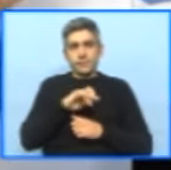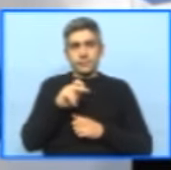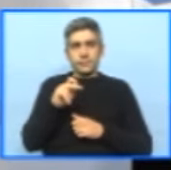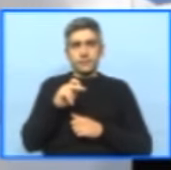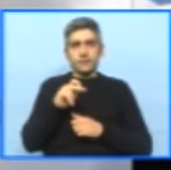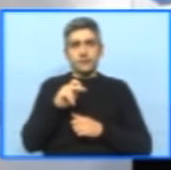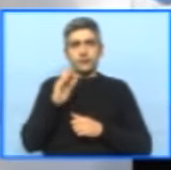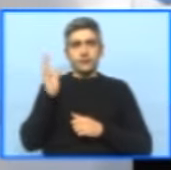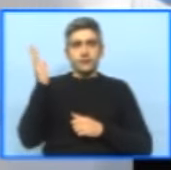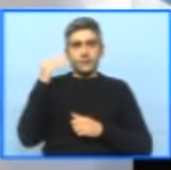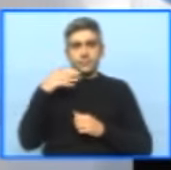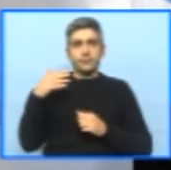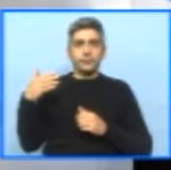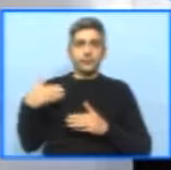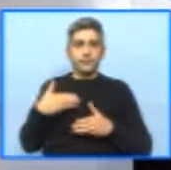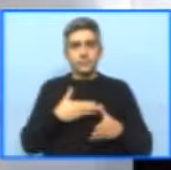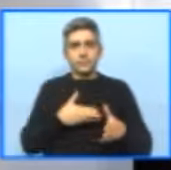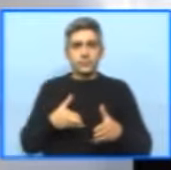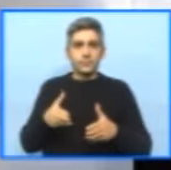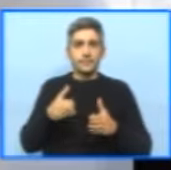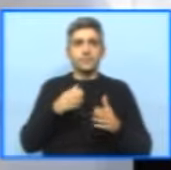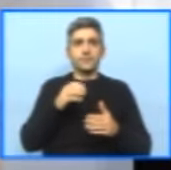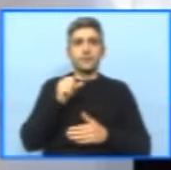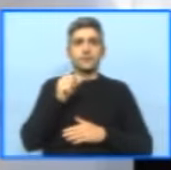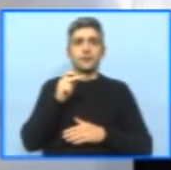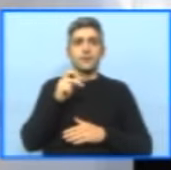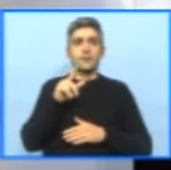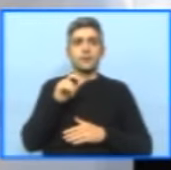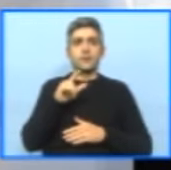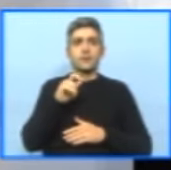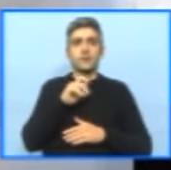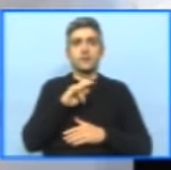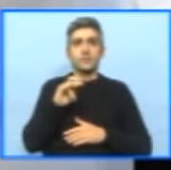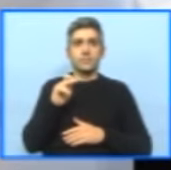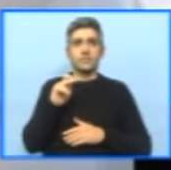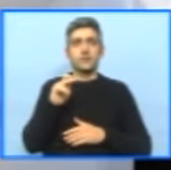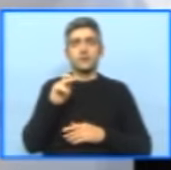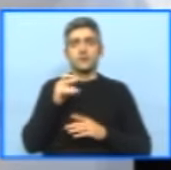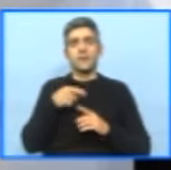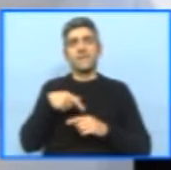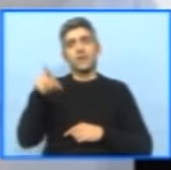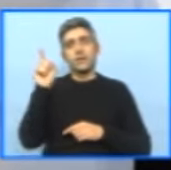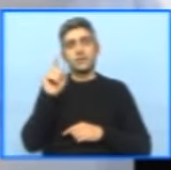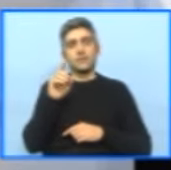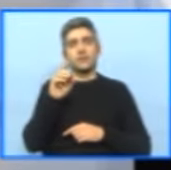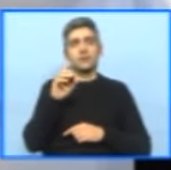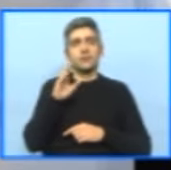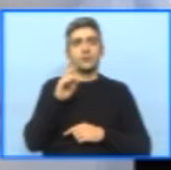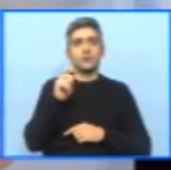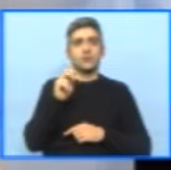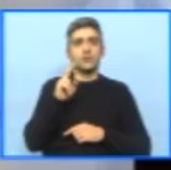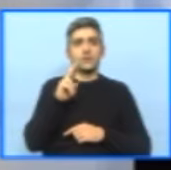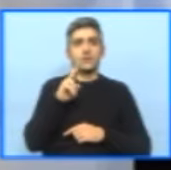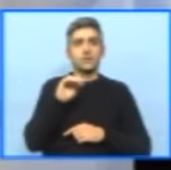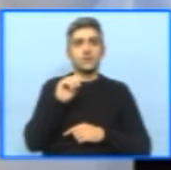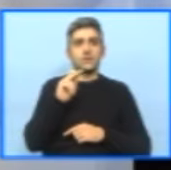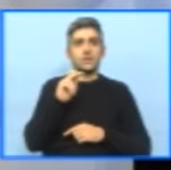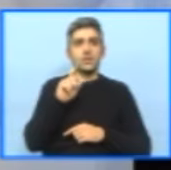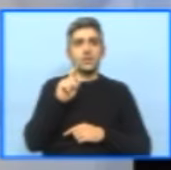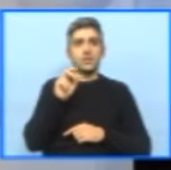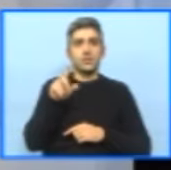ele dirige-se, não é, da Galileia para Jerusalém e vai escolher o caminho das montanhas, que é muito pouco